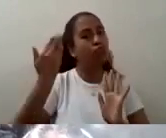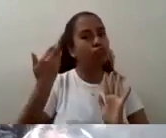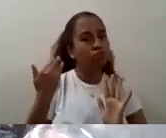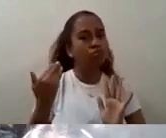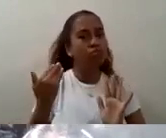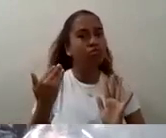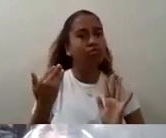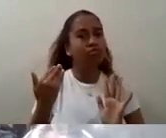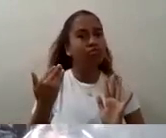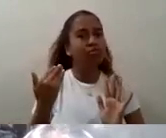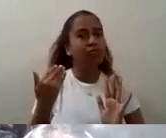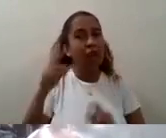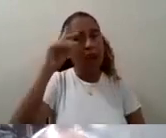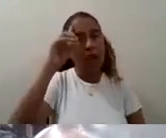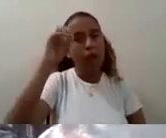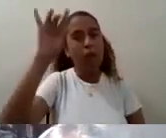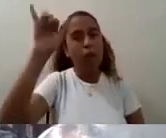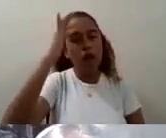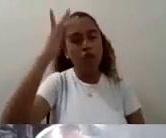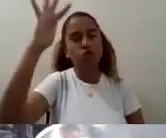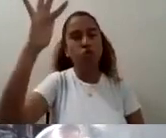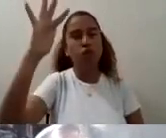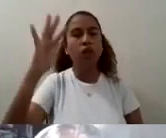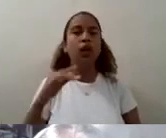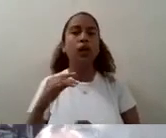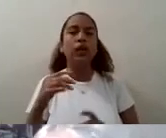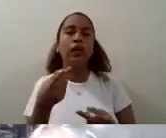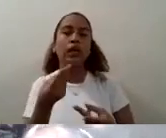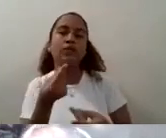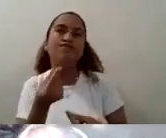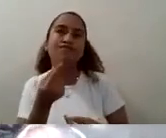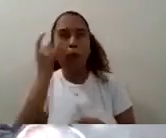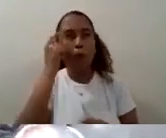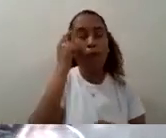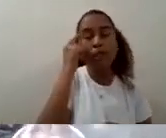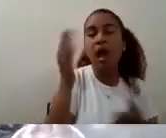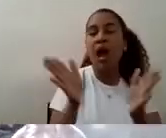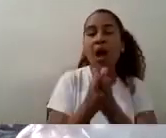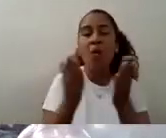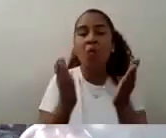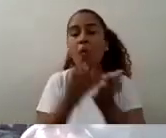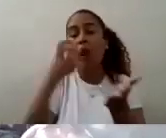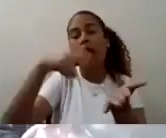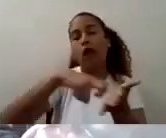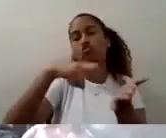ideologia neoliberal, que qualifica a pobreza como castigo de Deus ou falta de